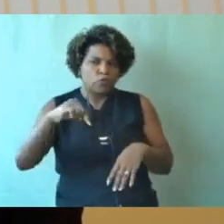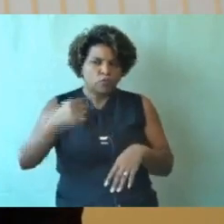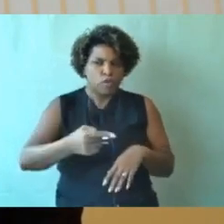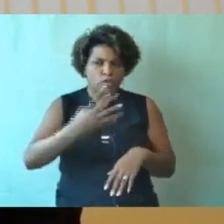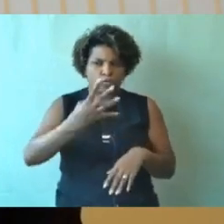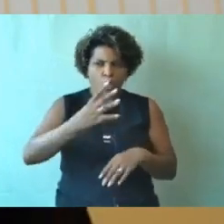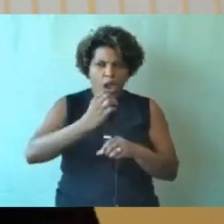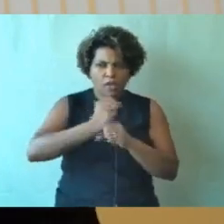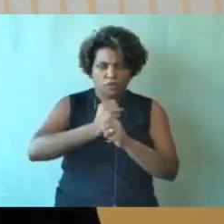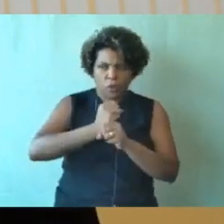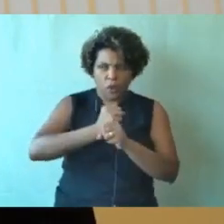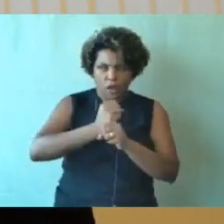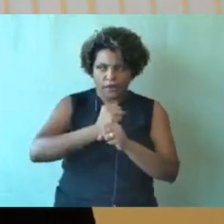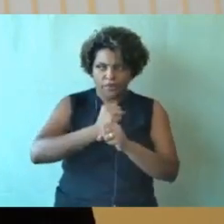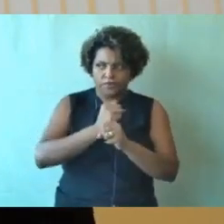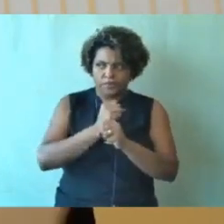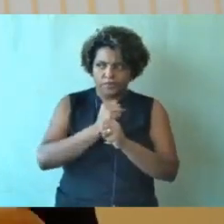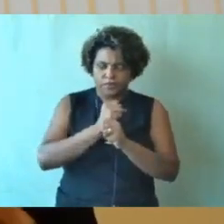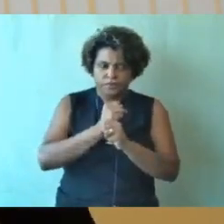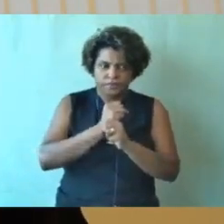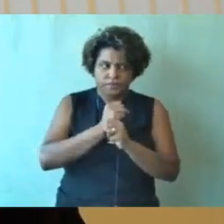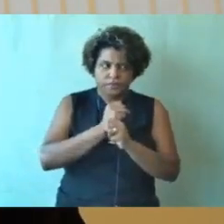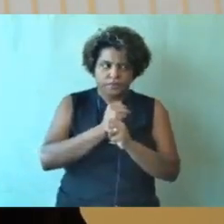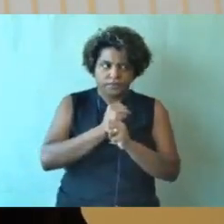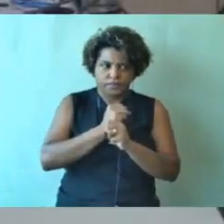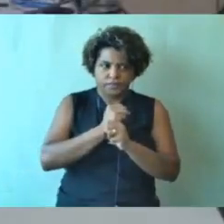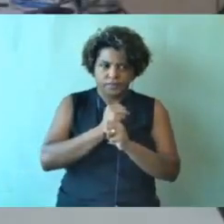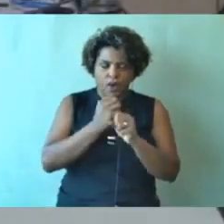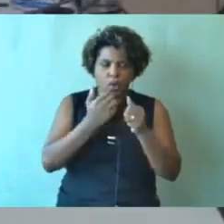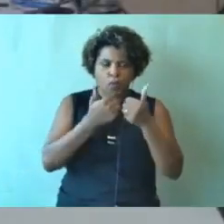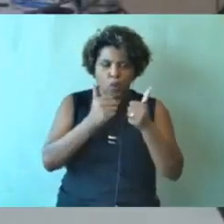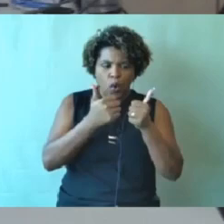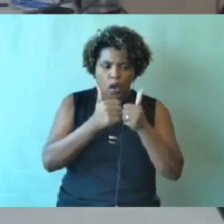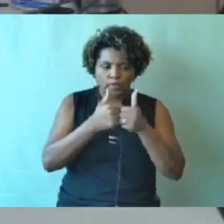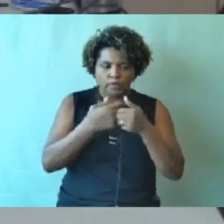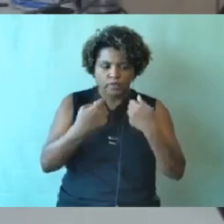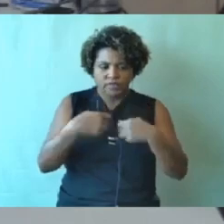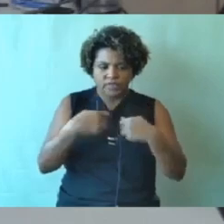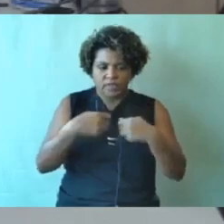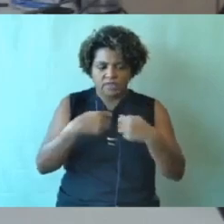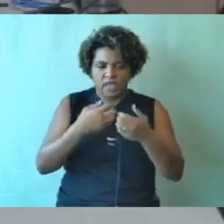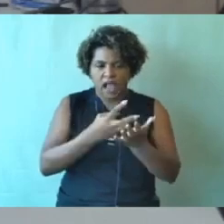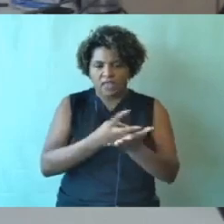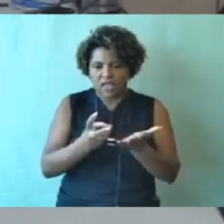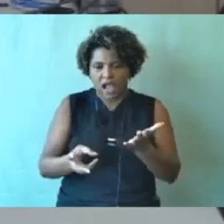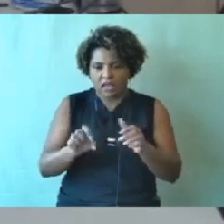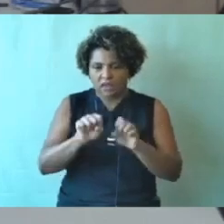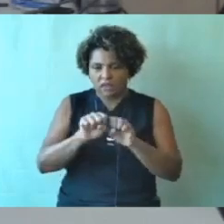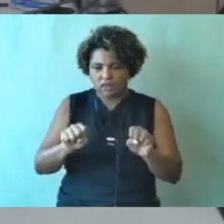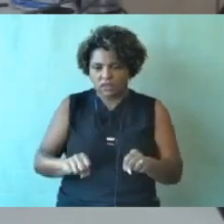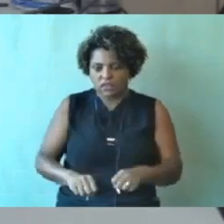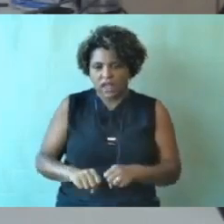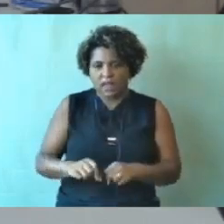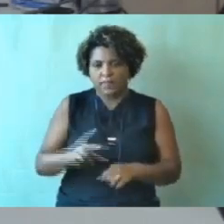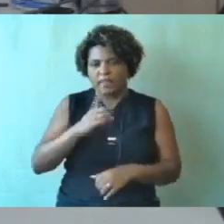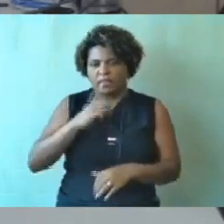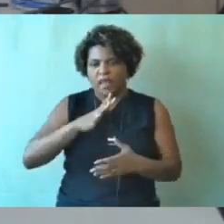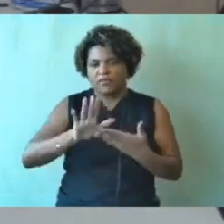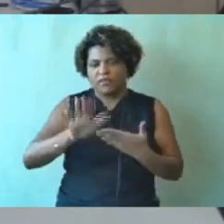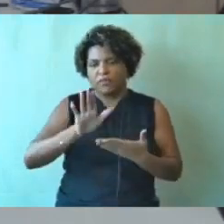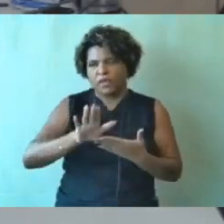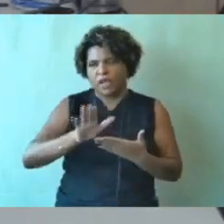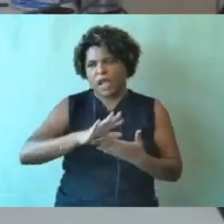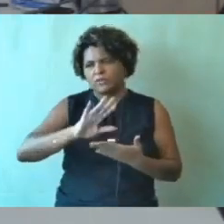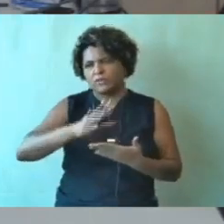né, o bem, né, tiver que sair do sistema, ele em tese depreciou ali aproximadamente